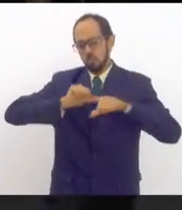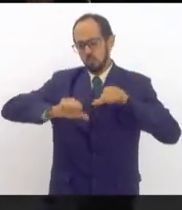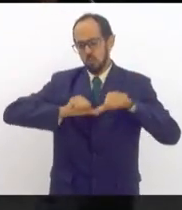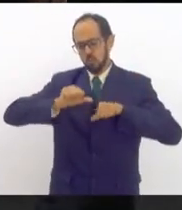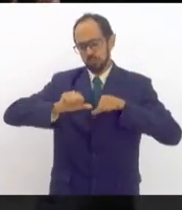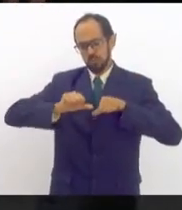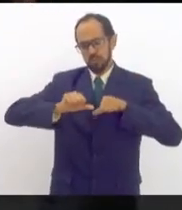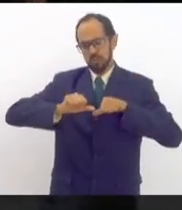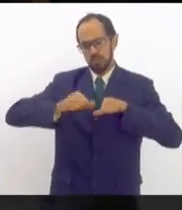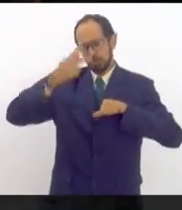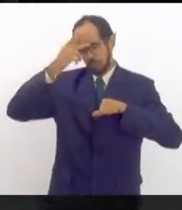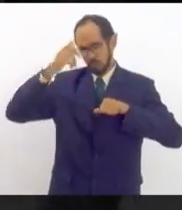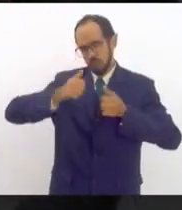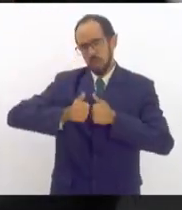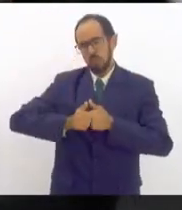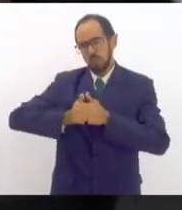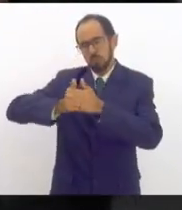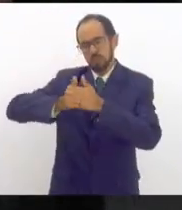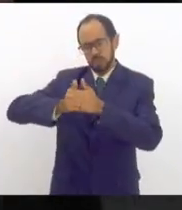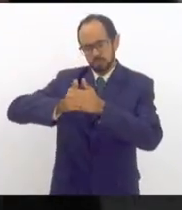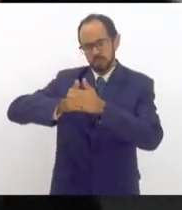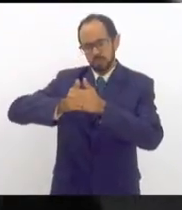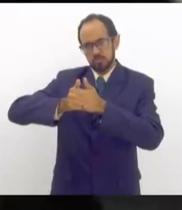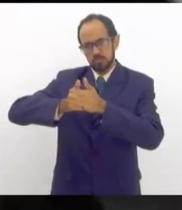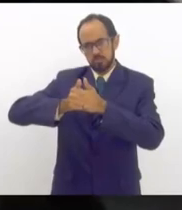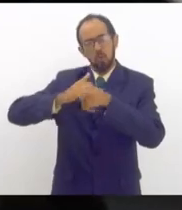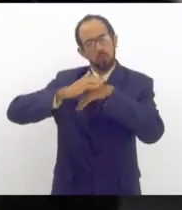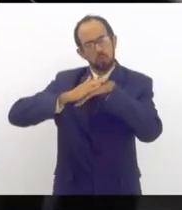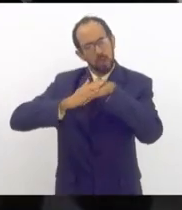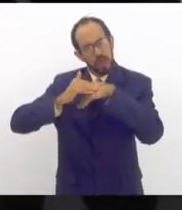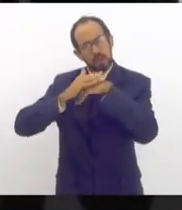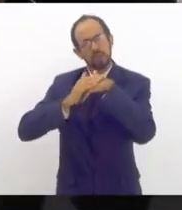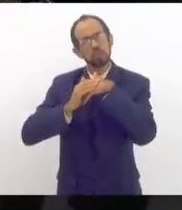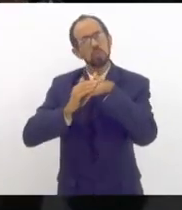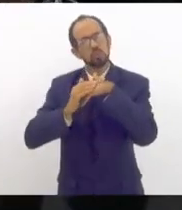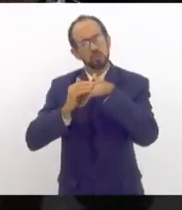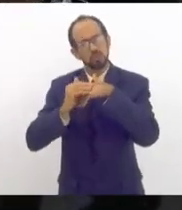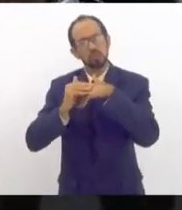que acompanha com muita com muito carinho